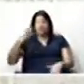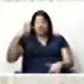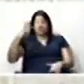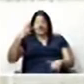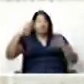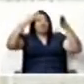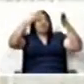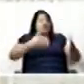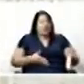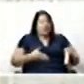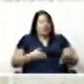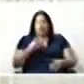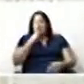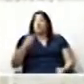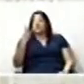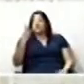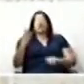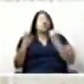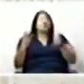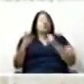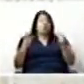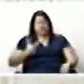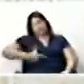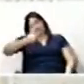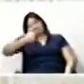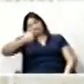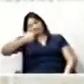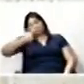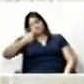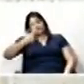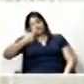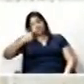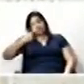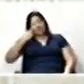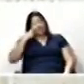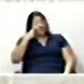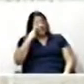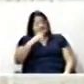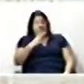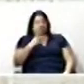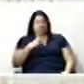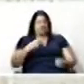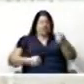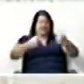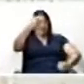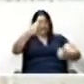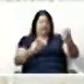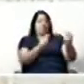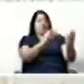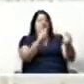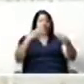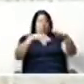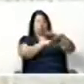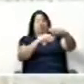da UBS, vereadora Andréia, foram lá com os revólveres para pegar, olhou a parte e falou que estava cheio de carro, de enfermeira,